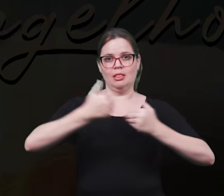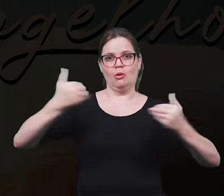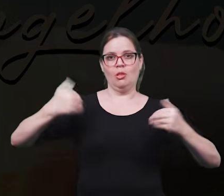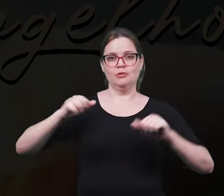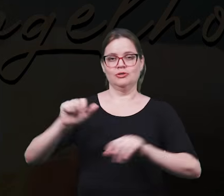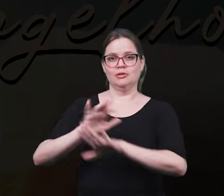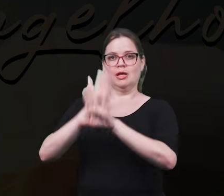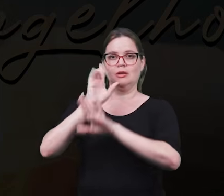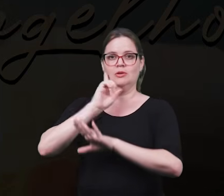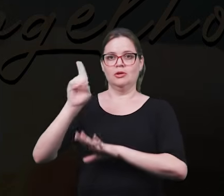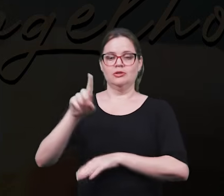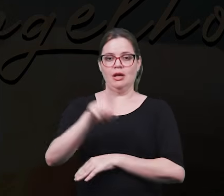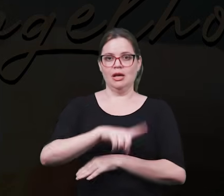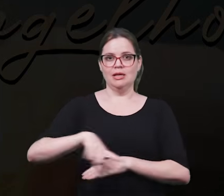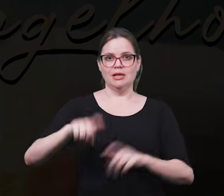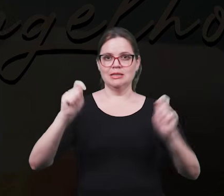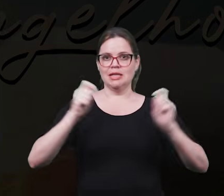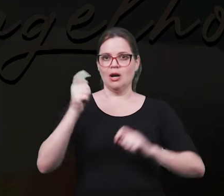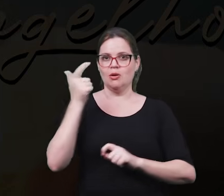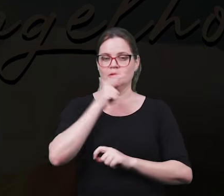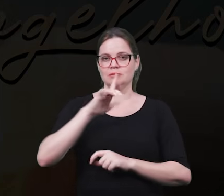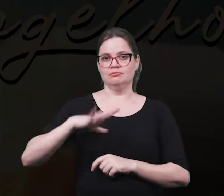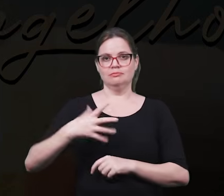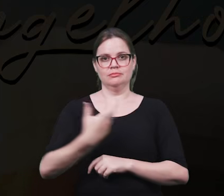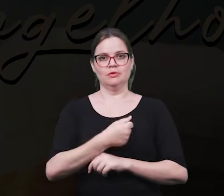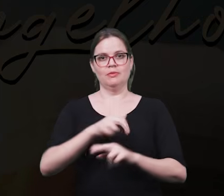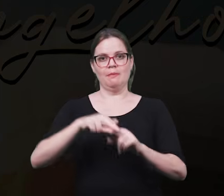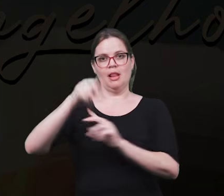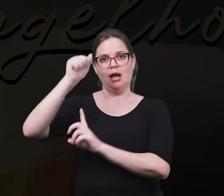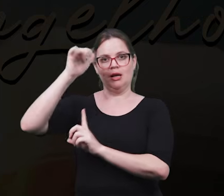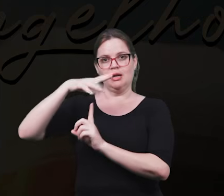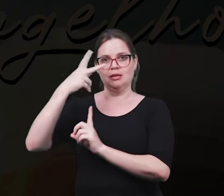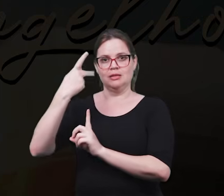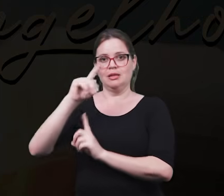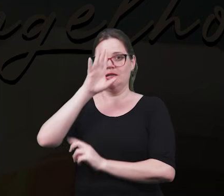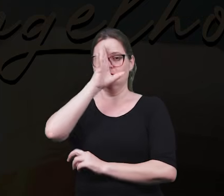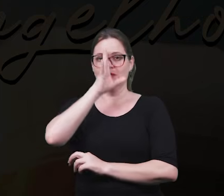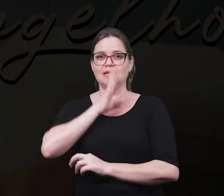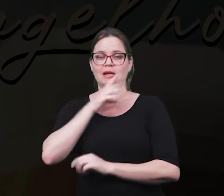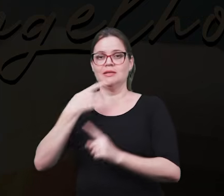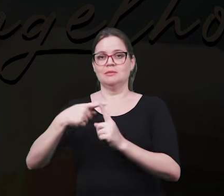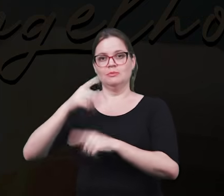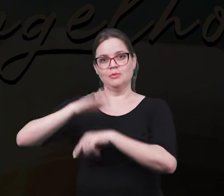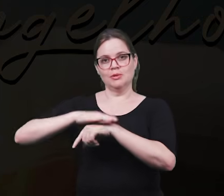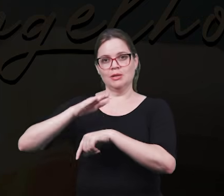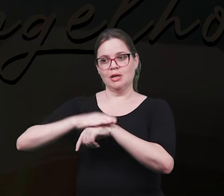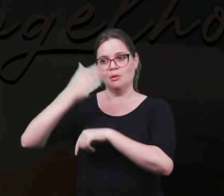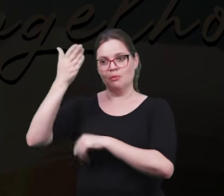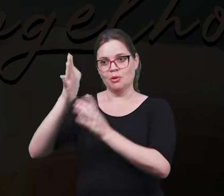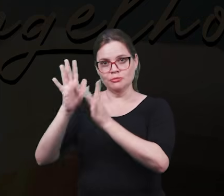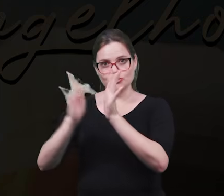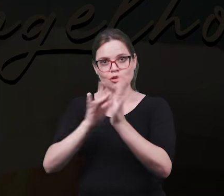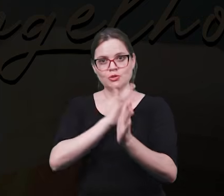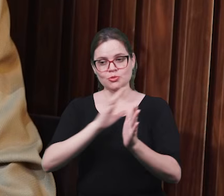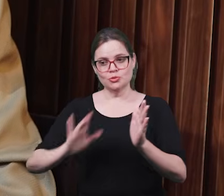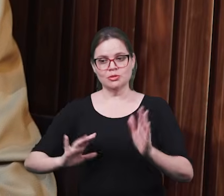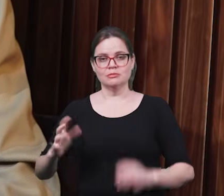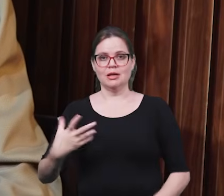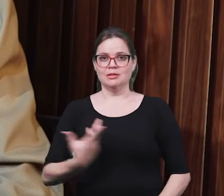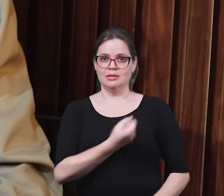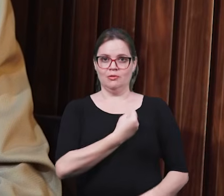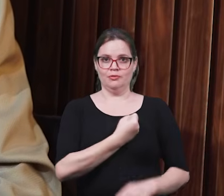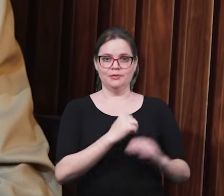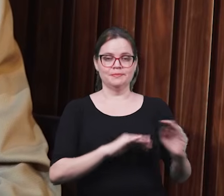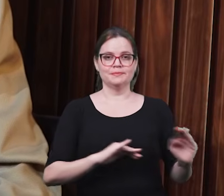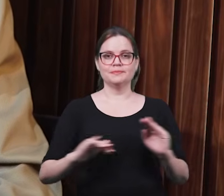sendo justificados gratuitamente pela sua graça, pela redenção que há em Cristo Jesus.